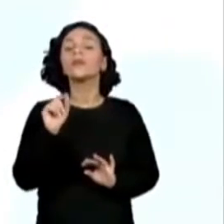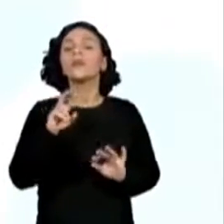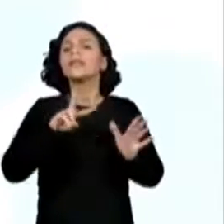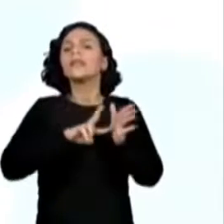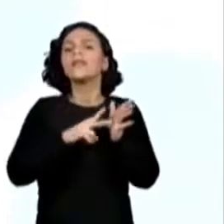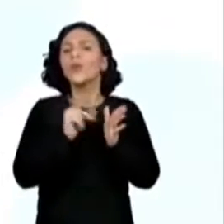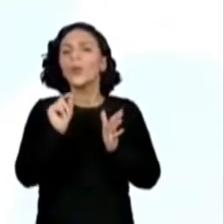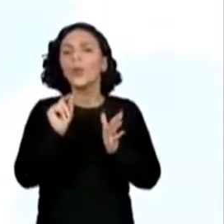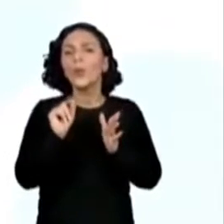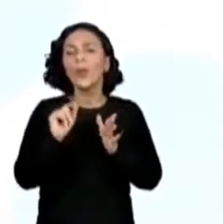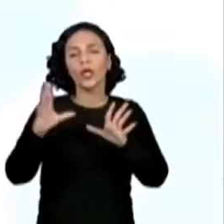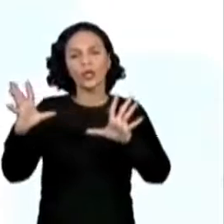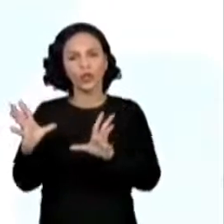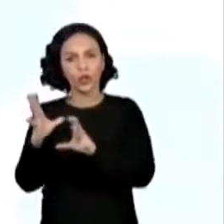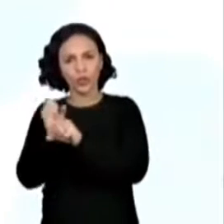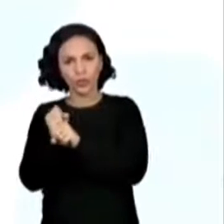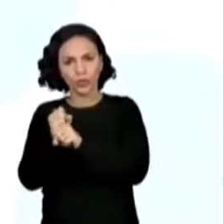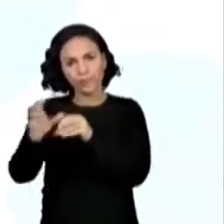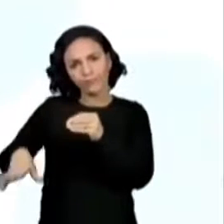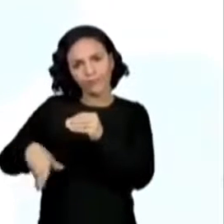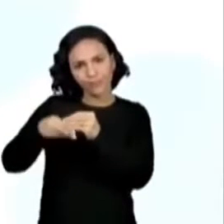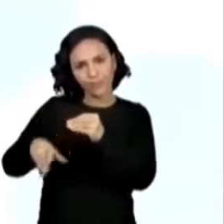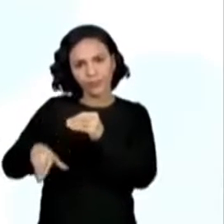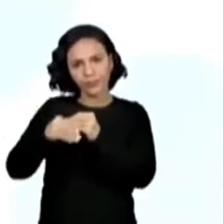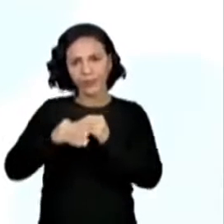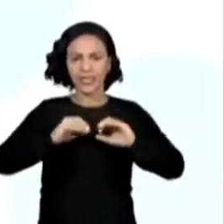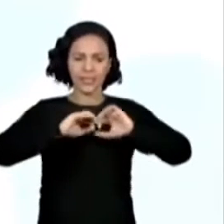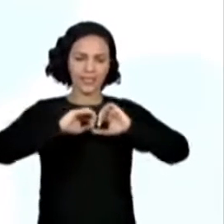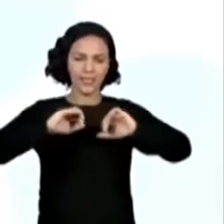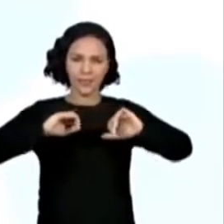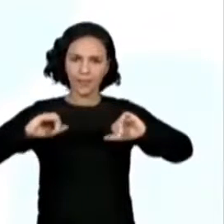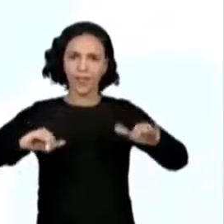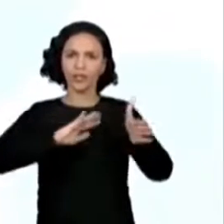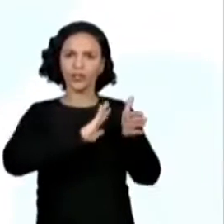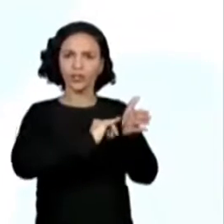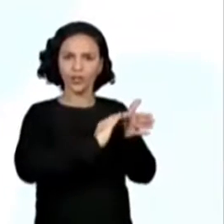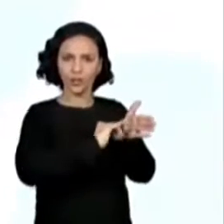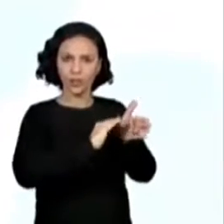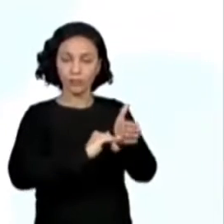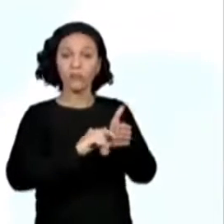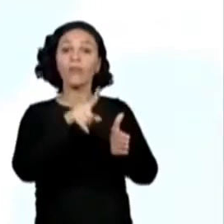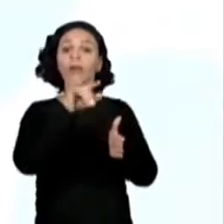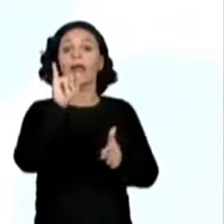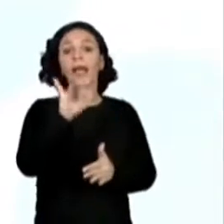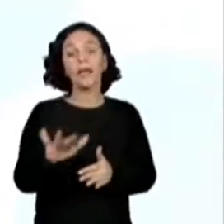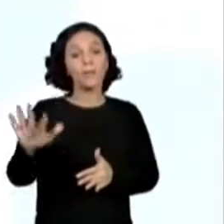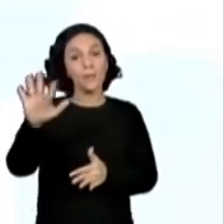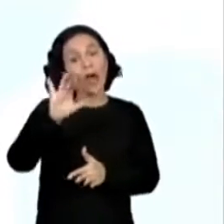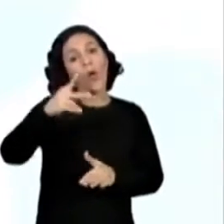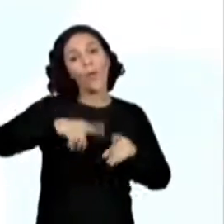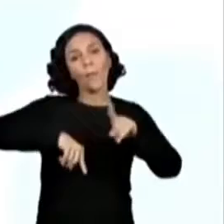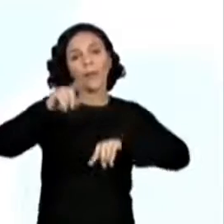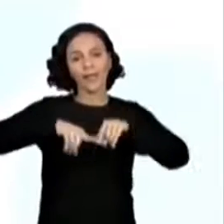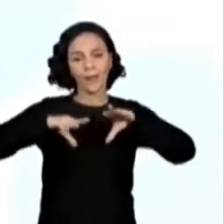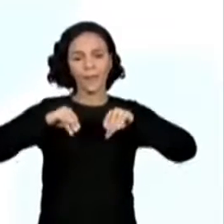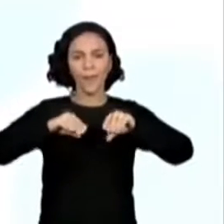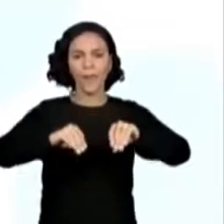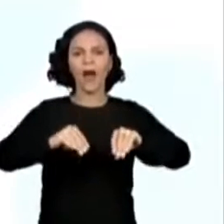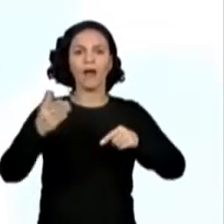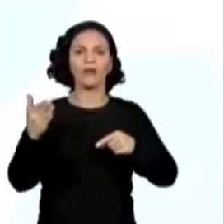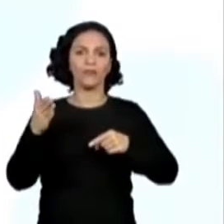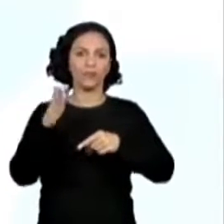de juntar, acrescentar, separar e retirar, com o suporte de imagens e ou material